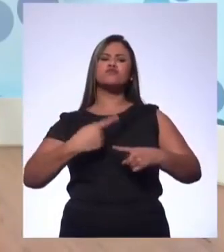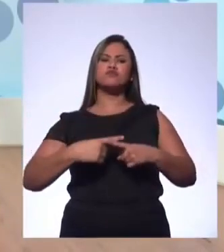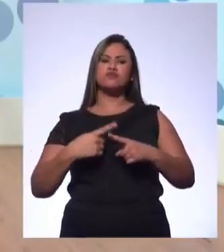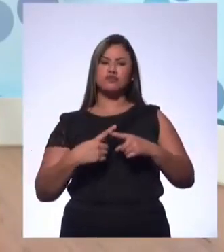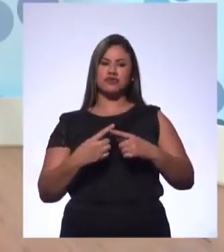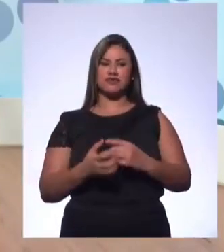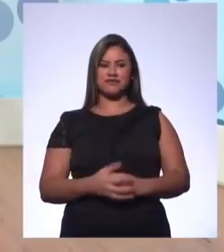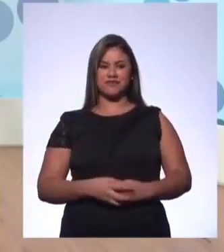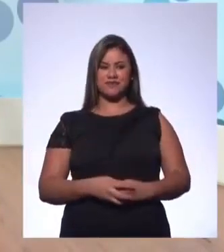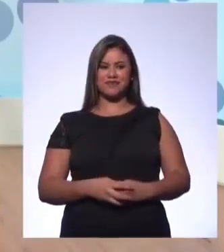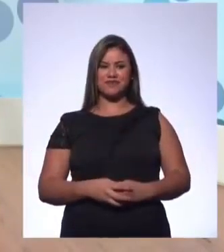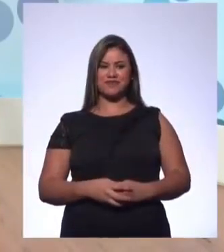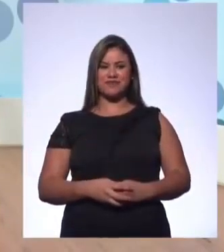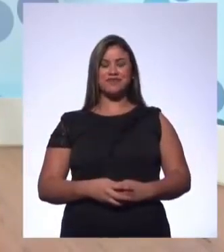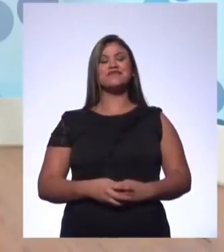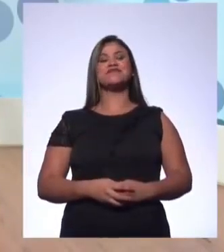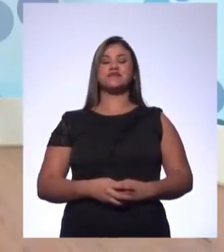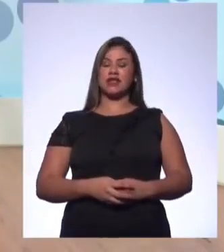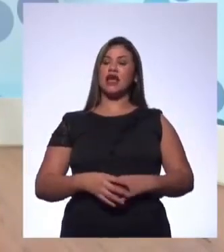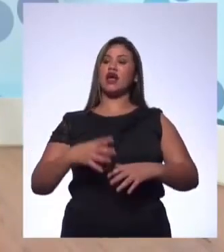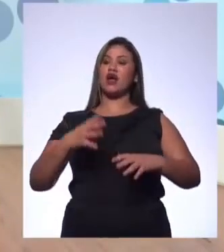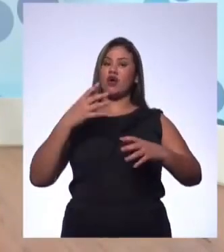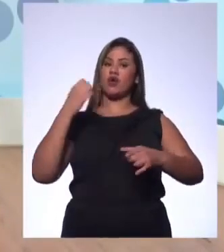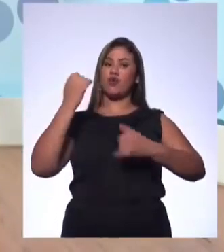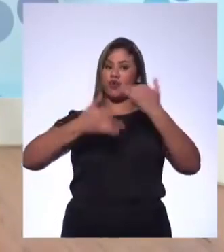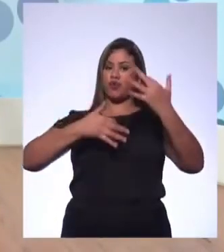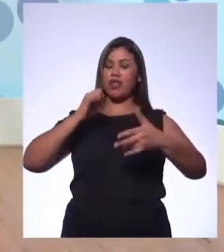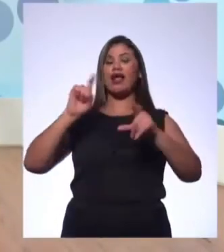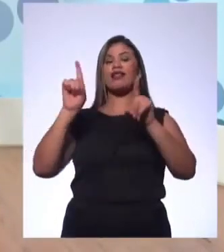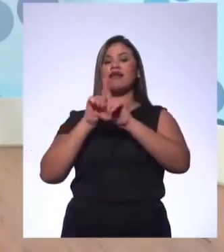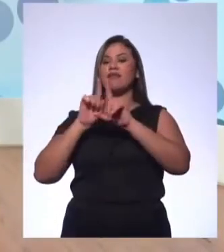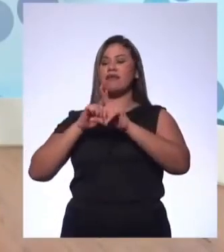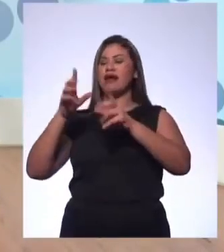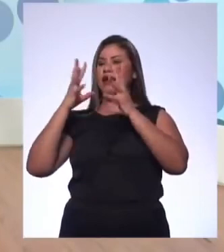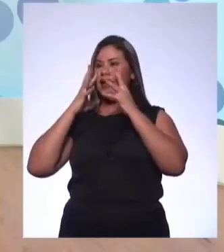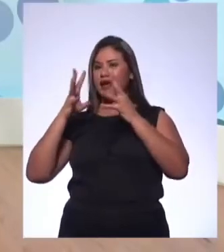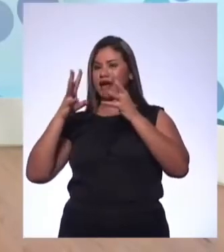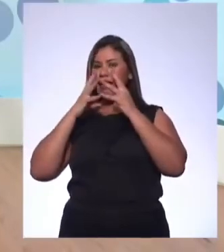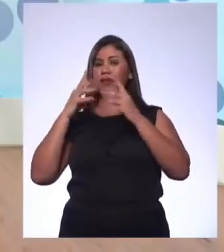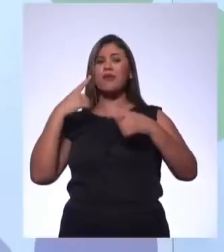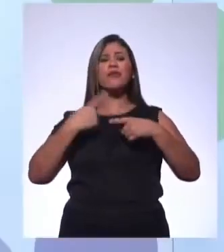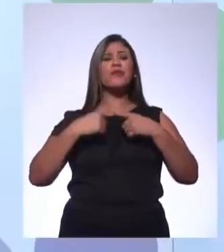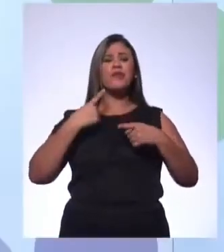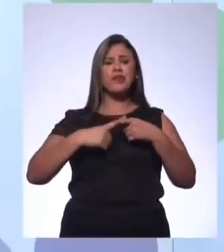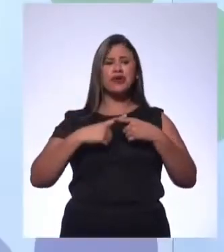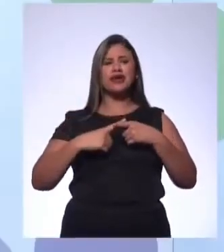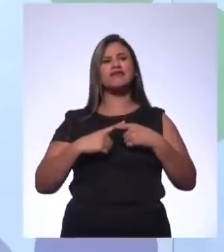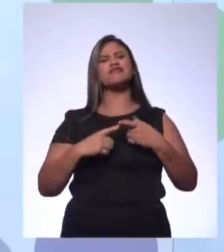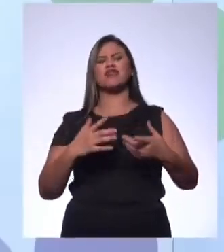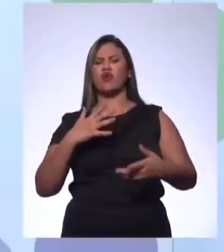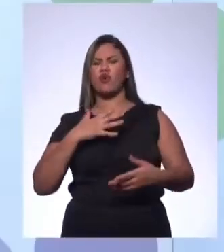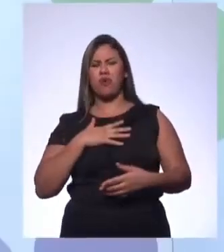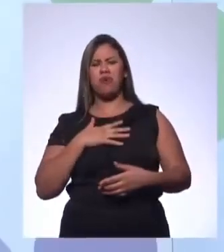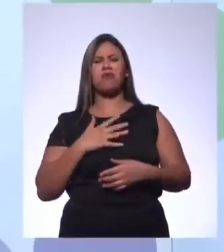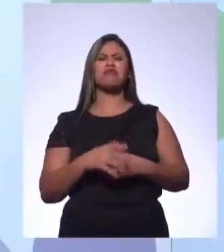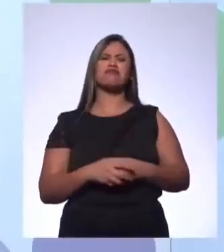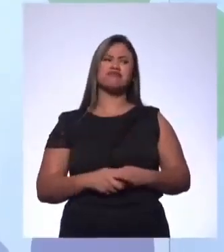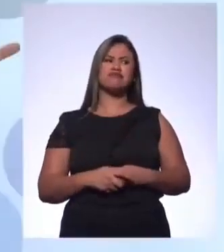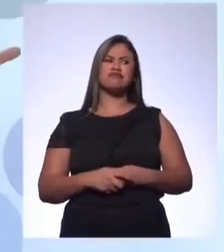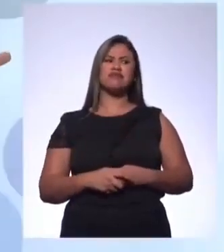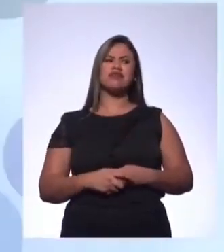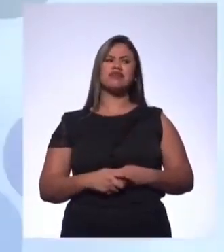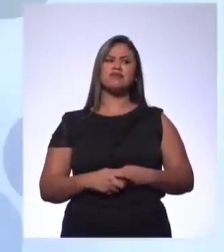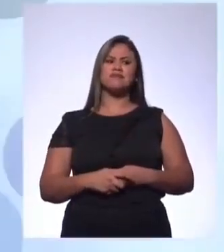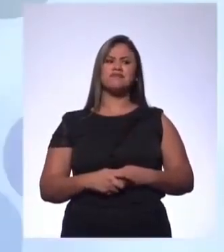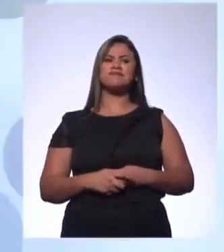de contar histórias? De Olha, contar e ouvir e histórias. tem gente que gosta mesmo de contar história, né? Nossa, Quem não gosta? Eu também verdade, gosto de isso contar mesmo. história. Ah, Quem não mas gosta?